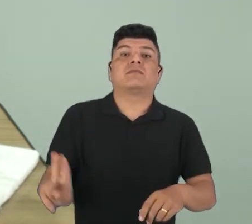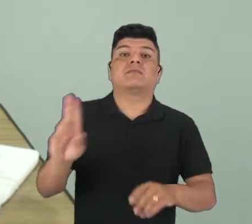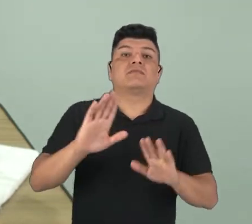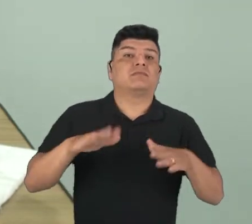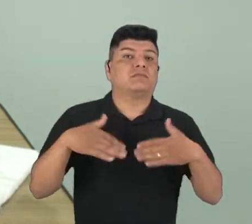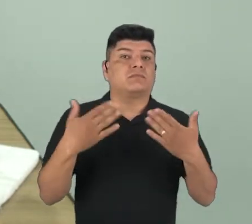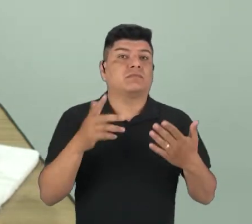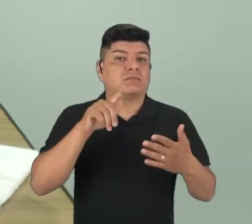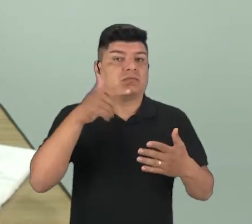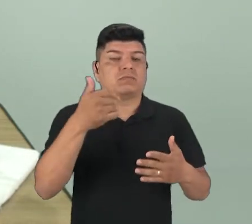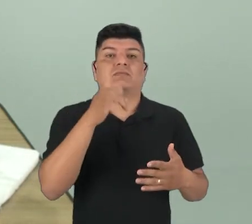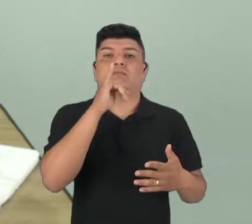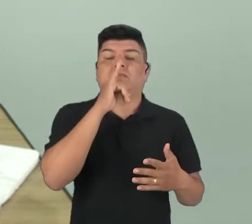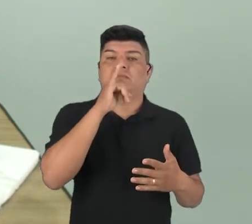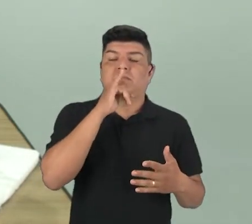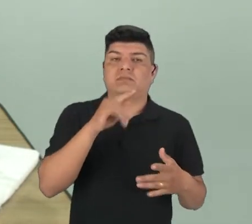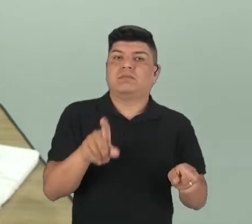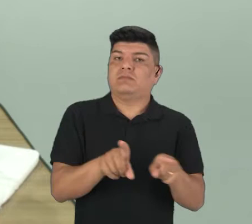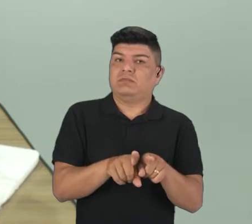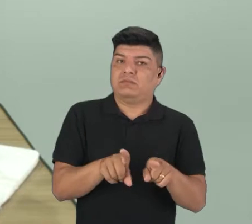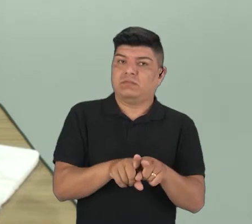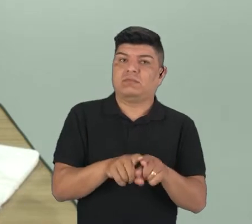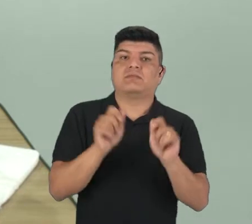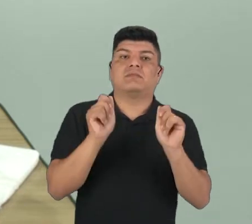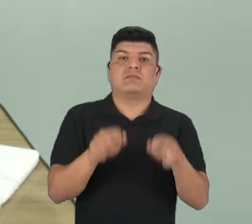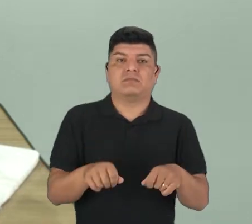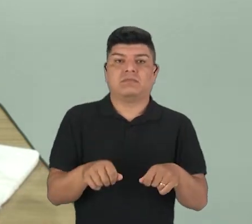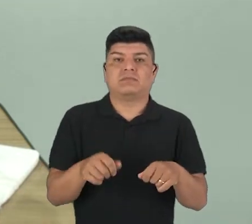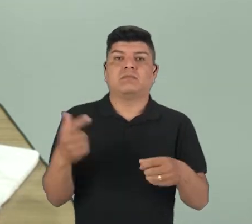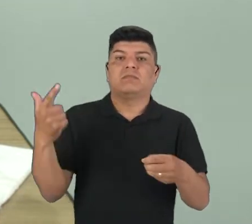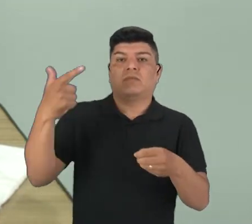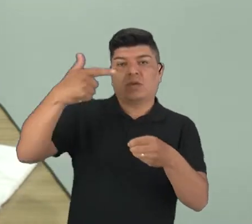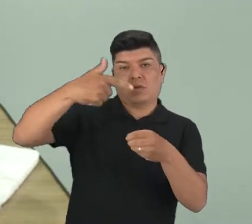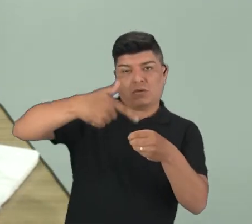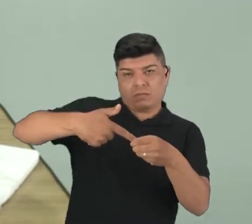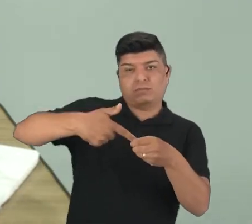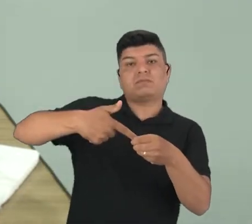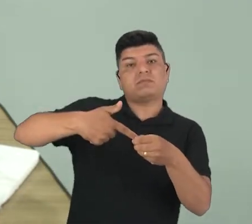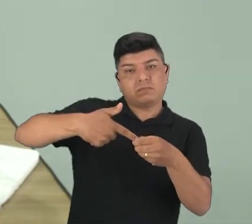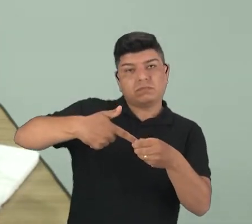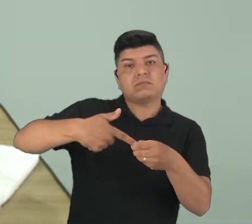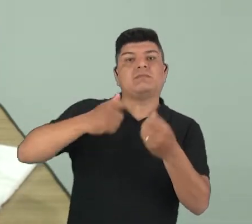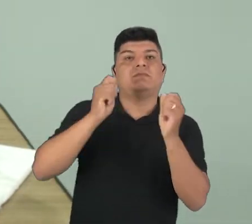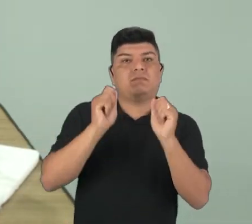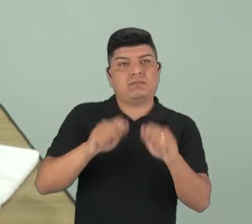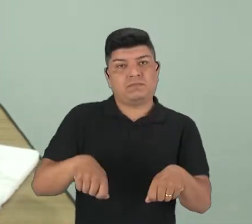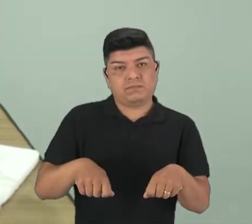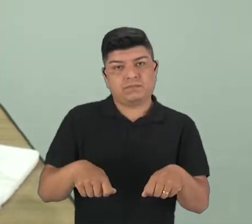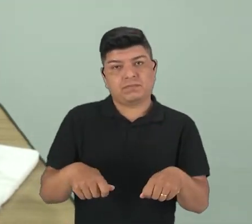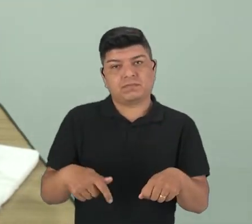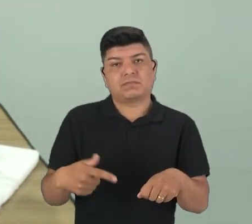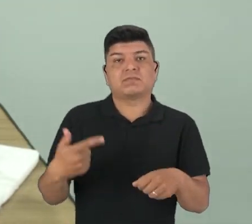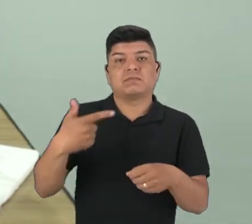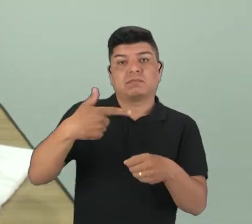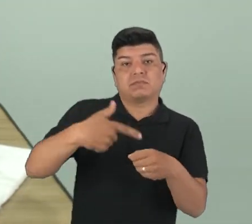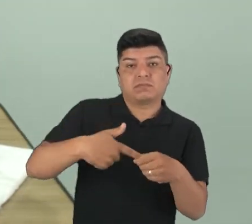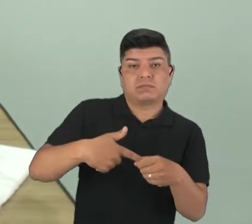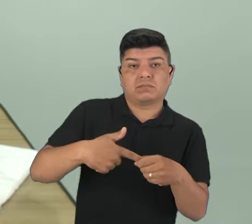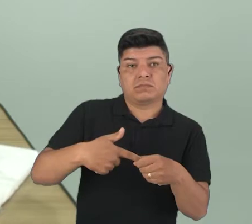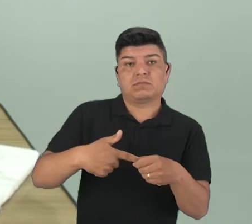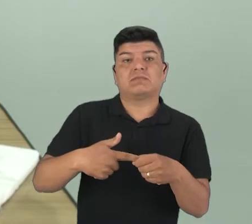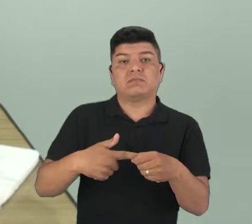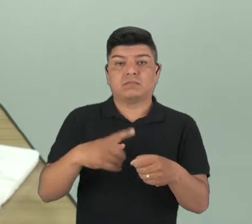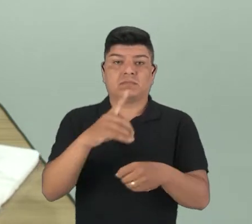É um outro tipo de fonte de energia. Eu posso usar o combustível, né? Que pode ser gasolina, que pode ser